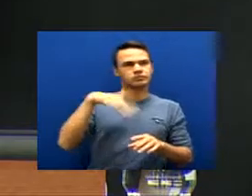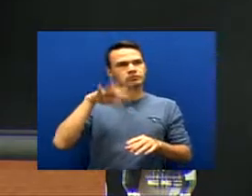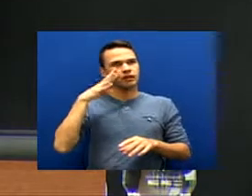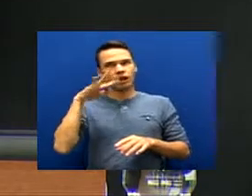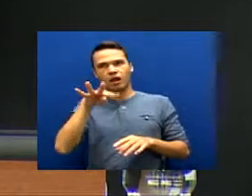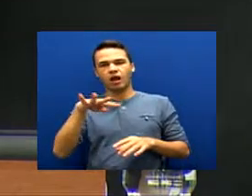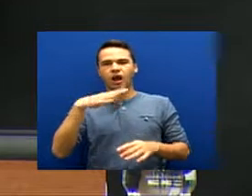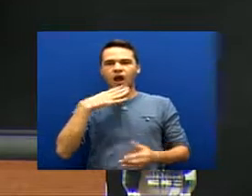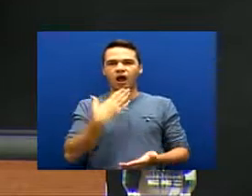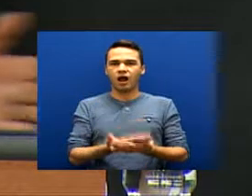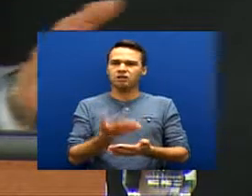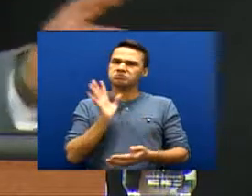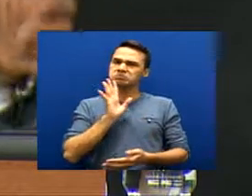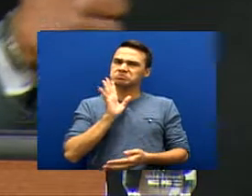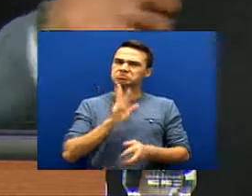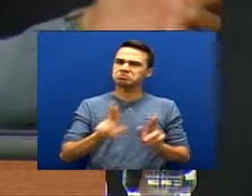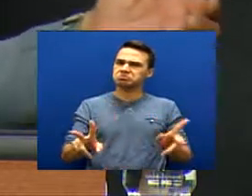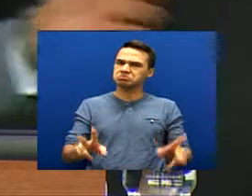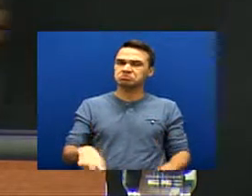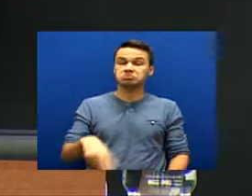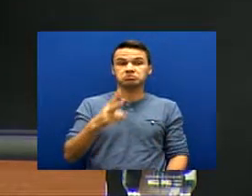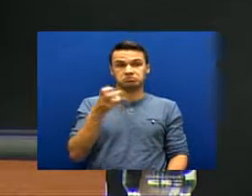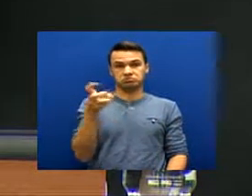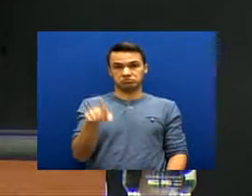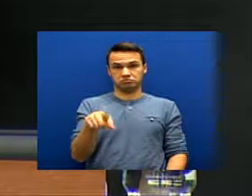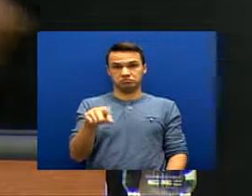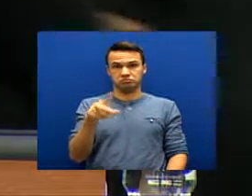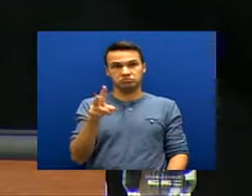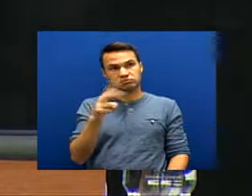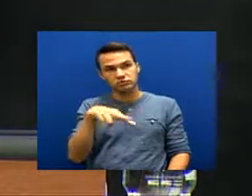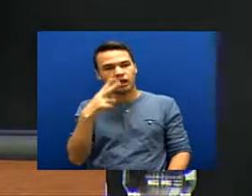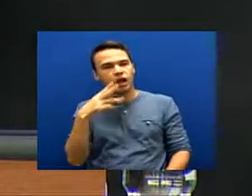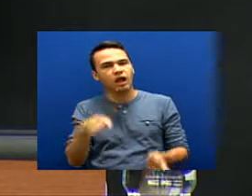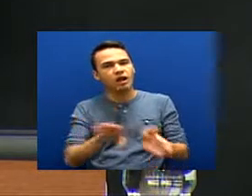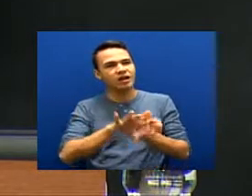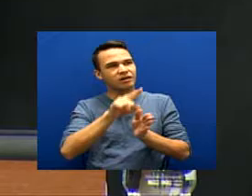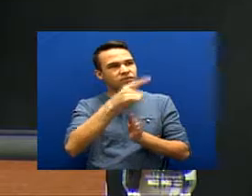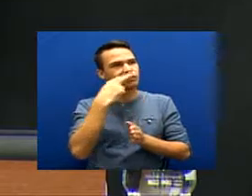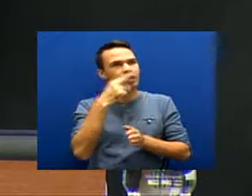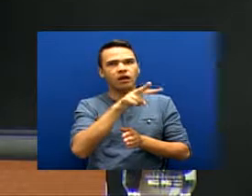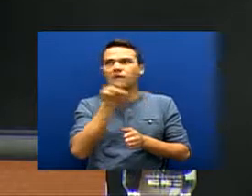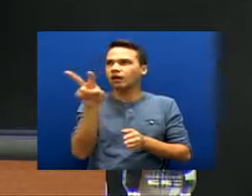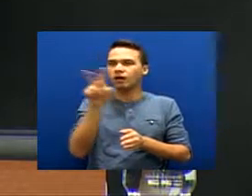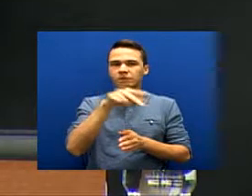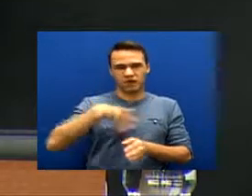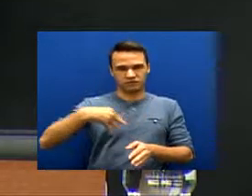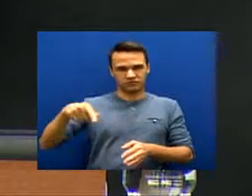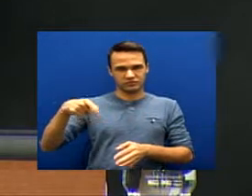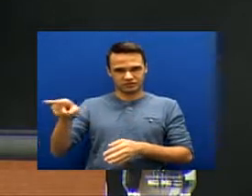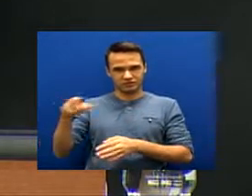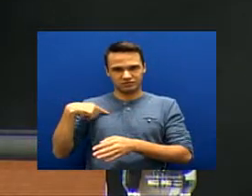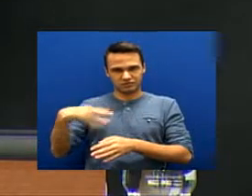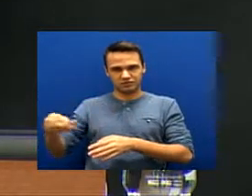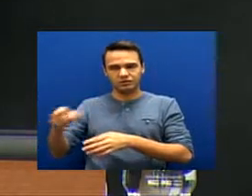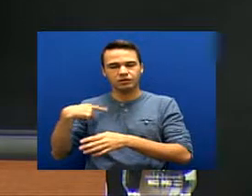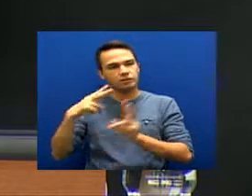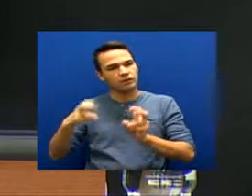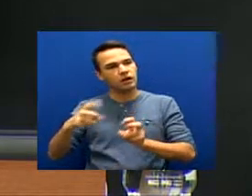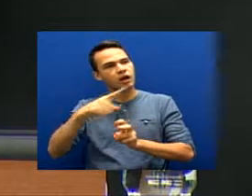Não, já é agora. Saudação, o meu discurso é agora, deixa eu dar uma olhada. Não, ainda não é. Então, eu vou guardar o discurso